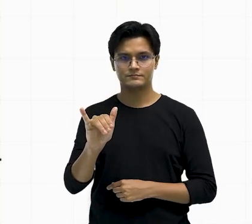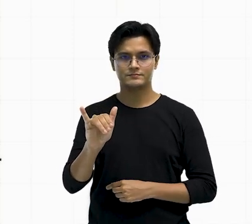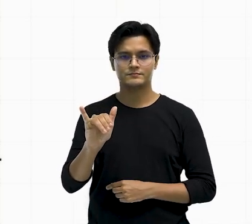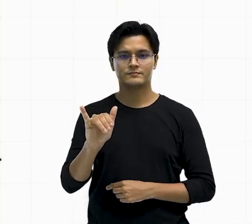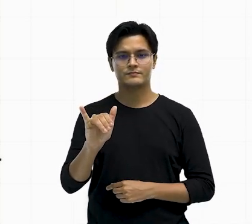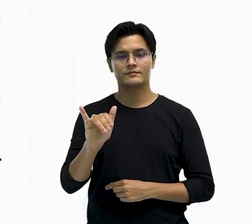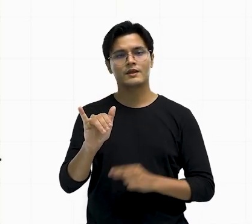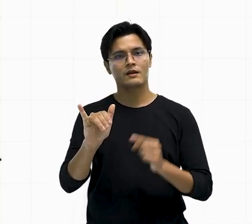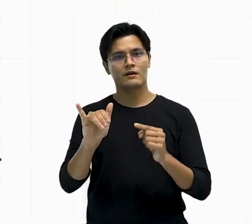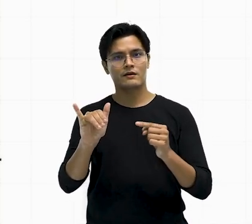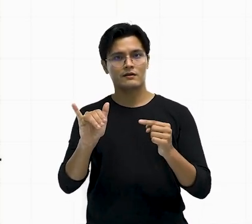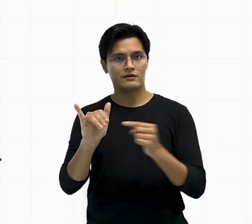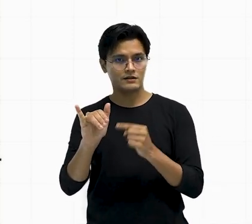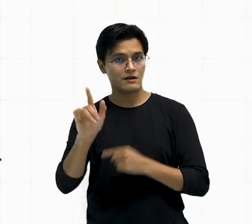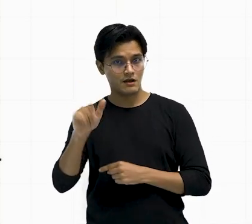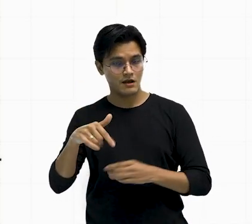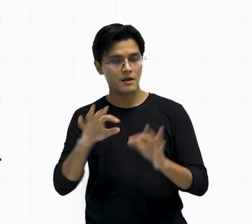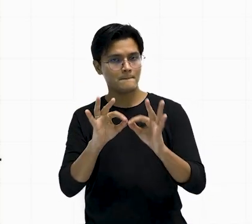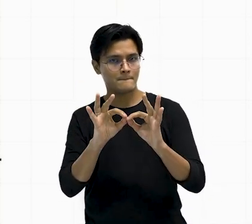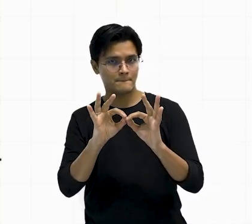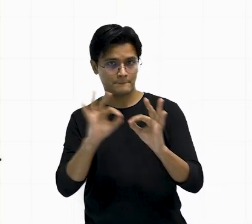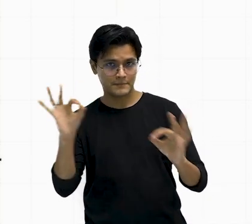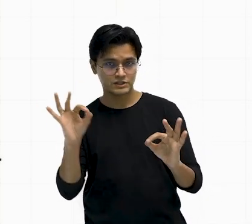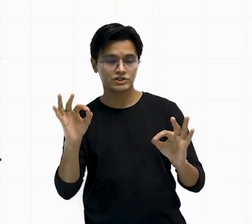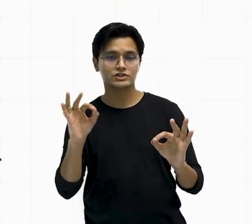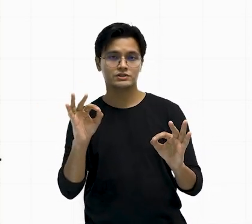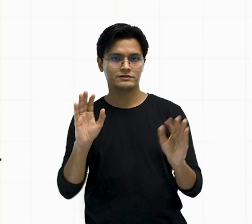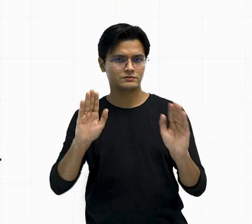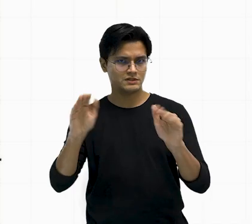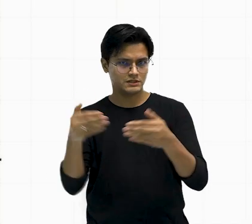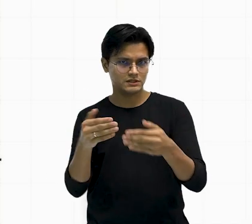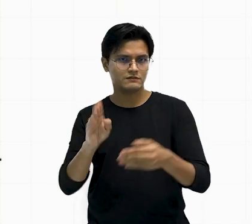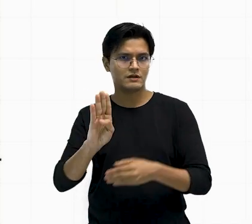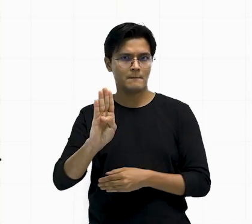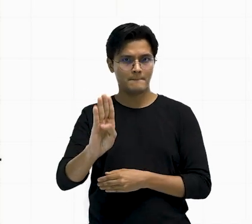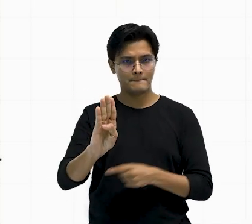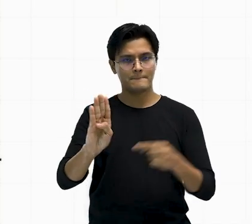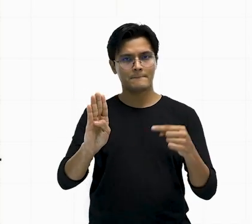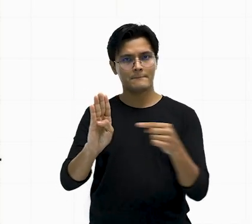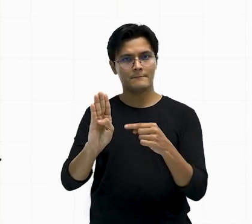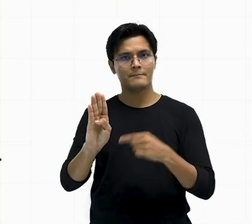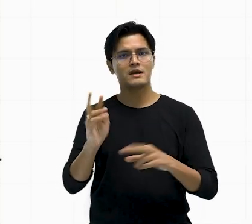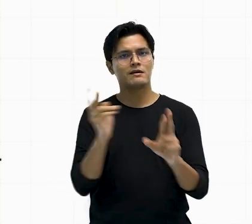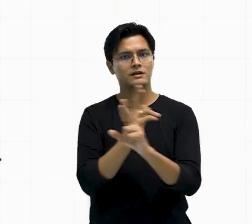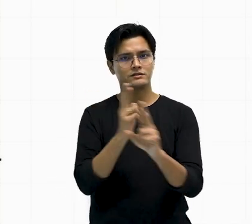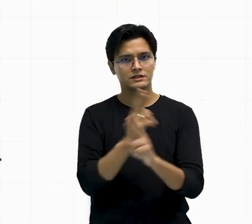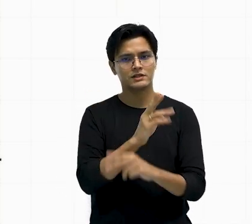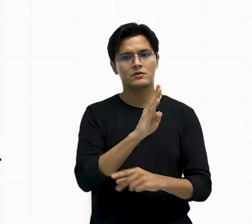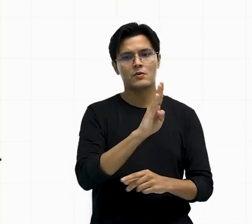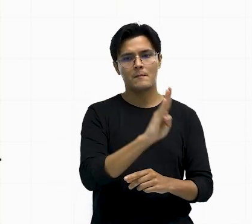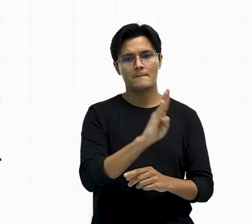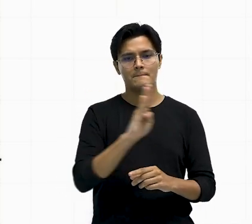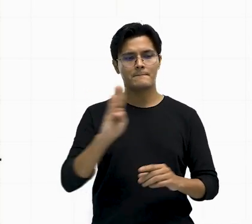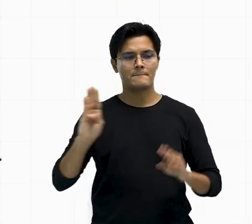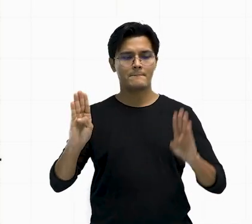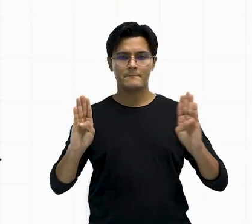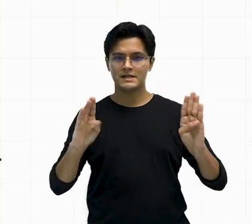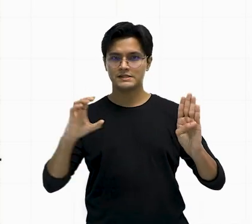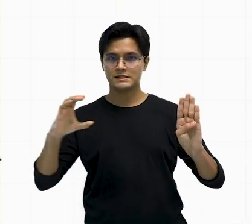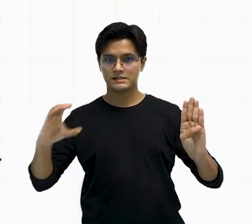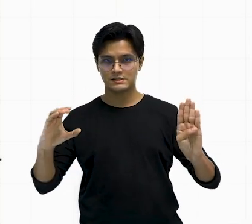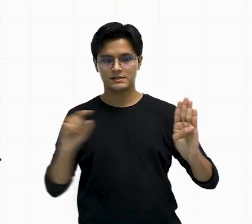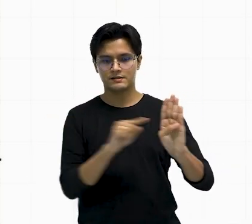ele é a medida de B, que vai do ponto B ao ponto C? Ok? E tendo